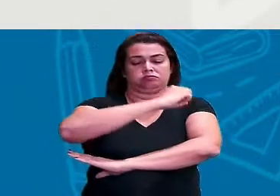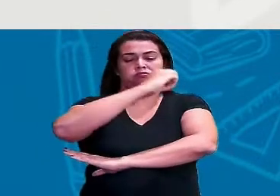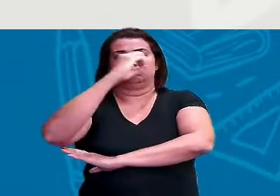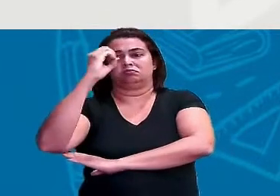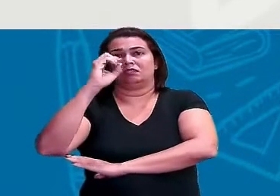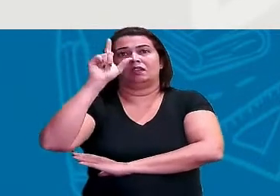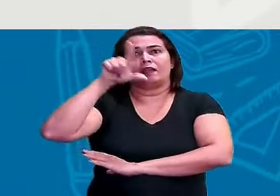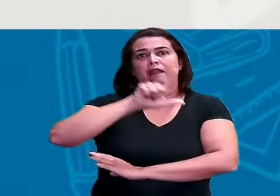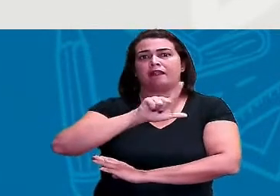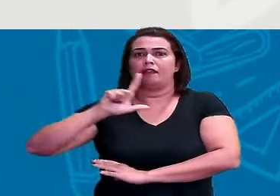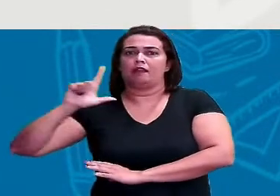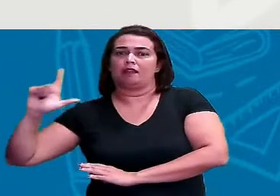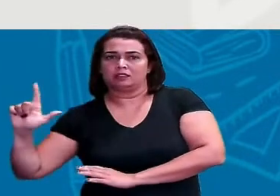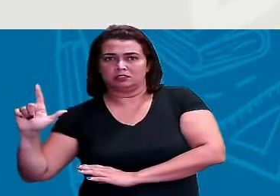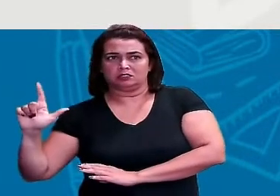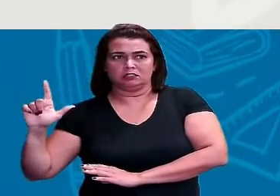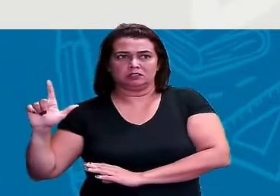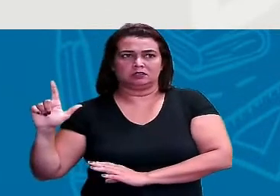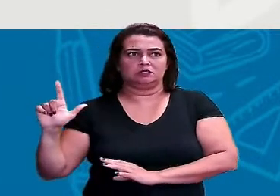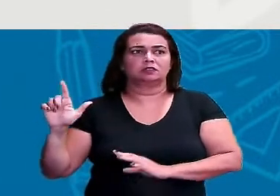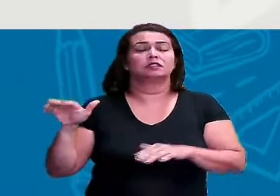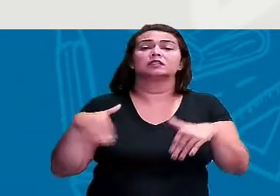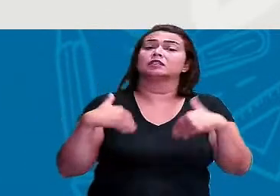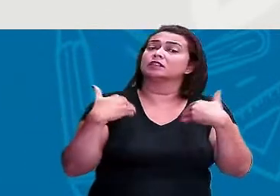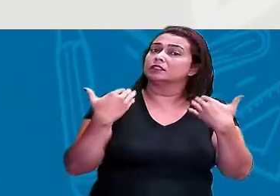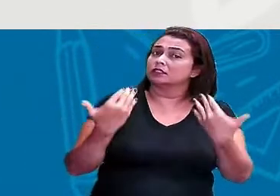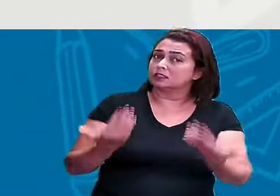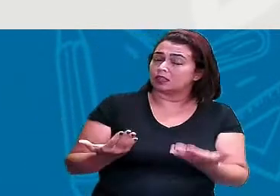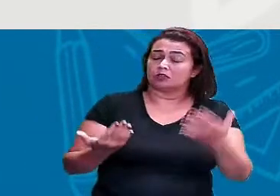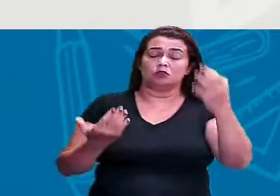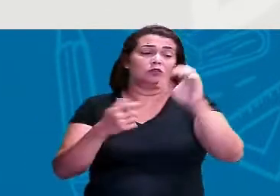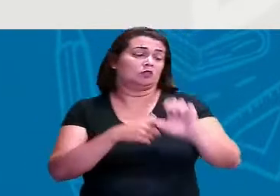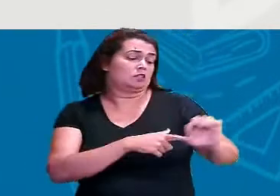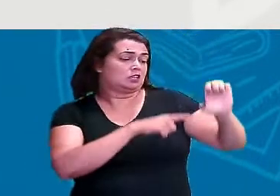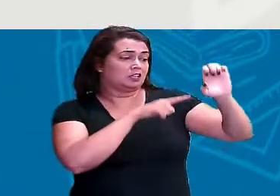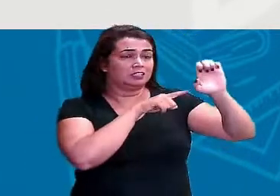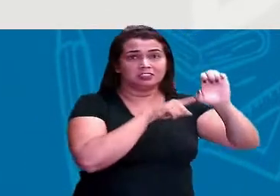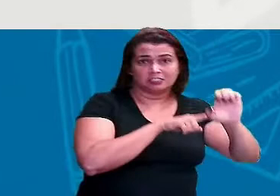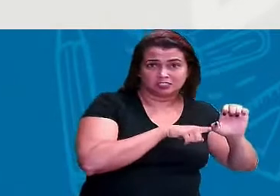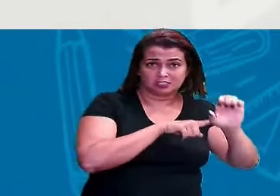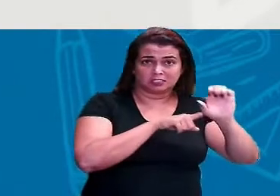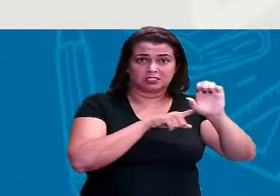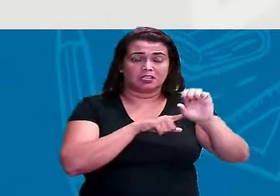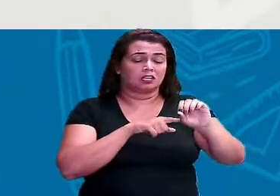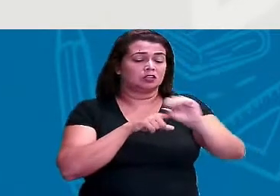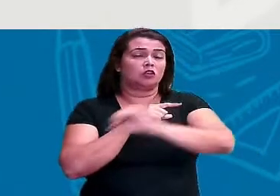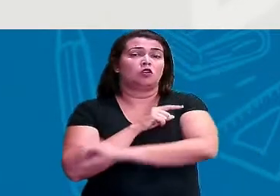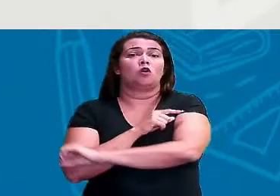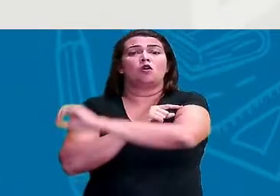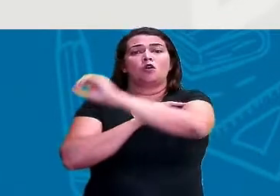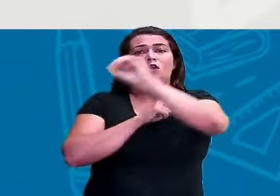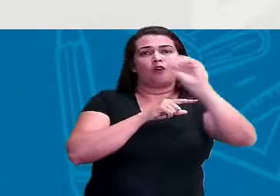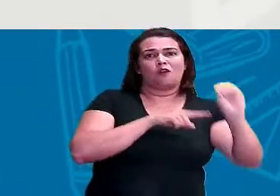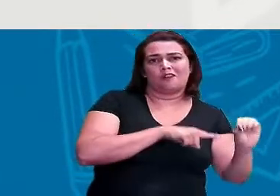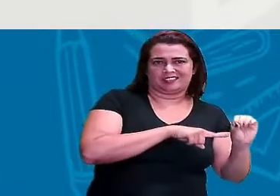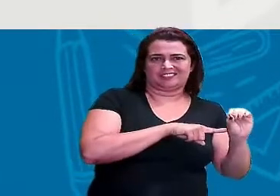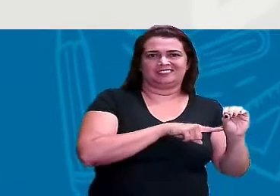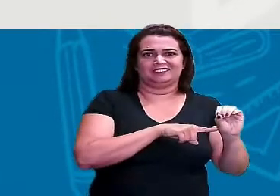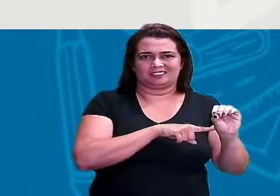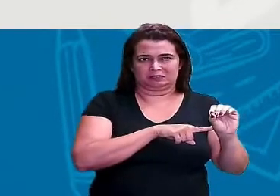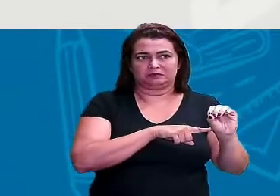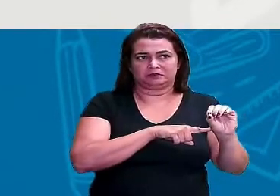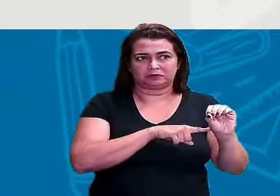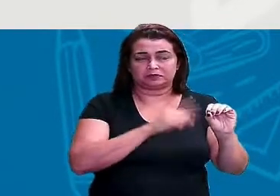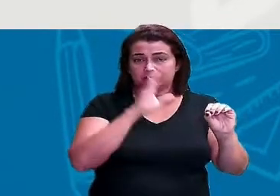ali era o leste. Então, consequentemente, o braço esquerdo ia apontar para o oeste, e